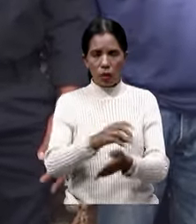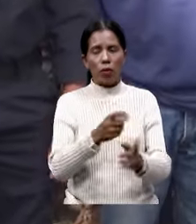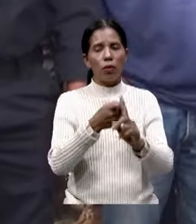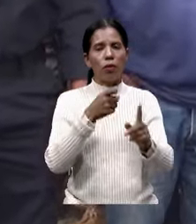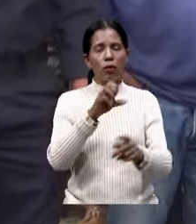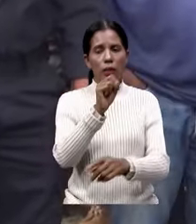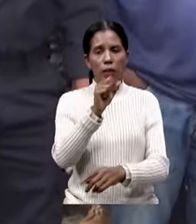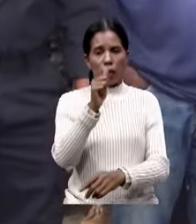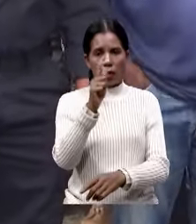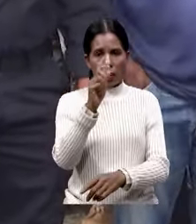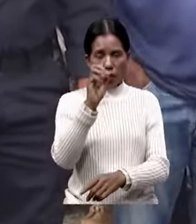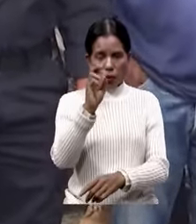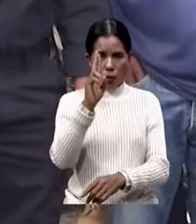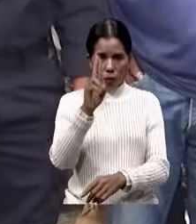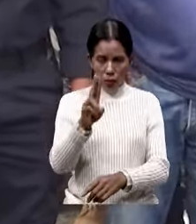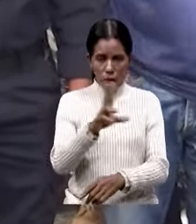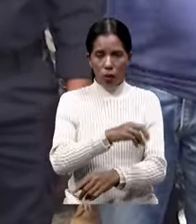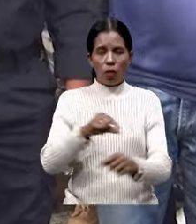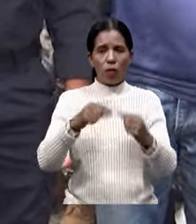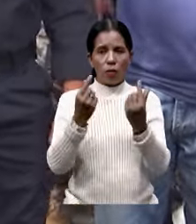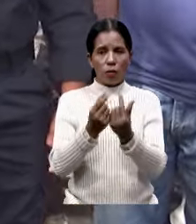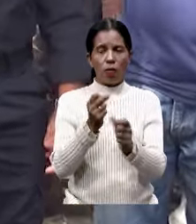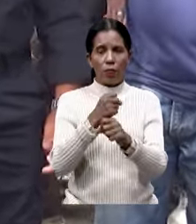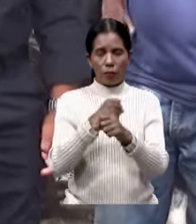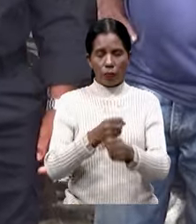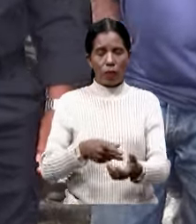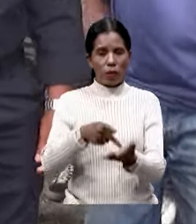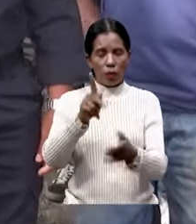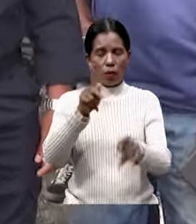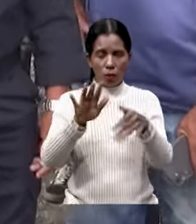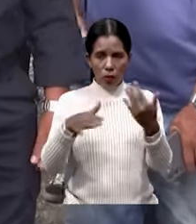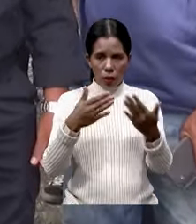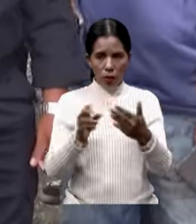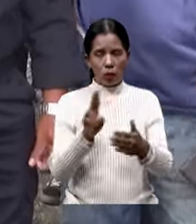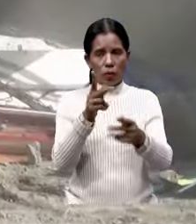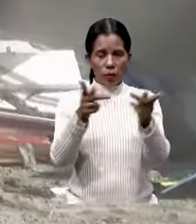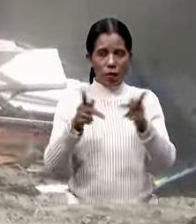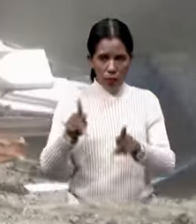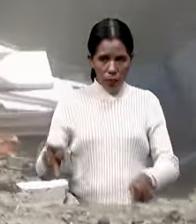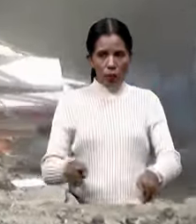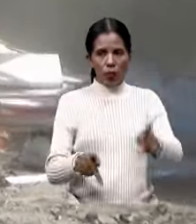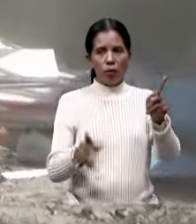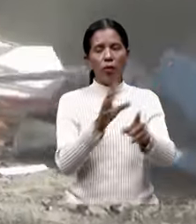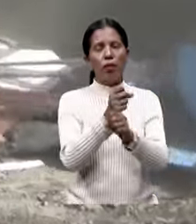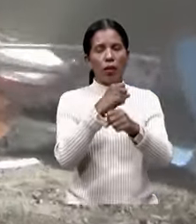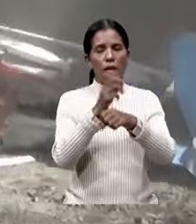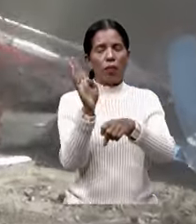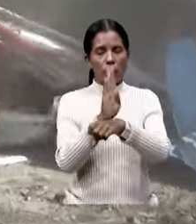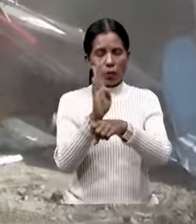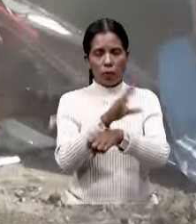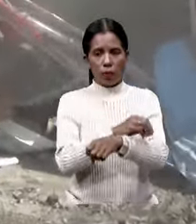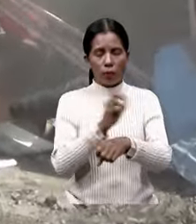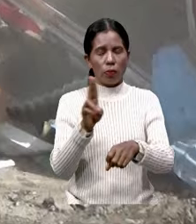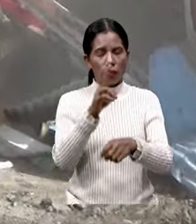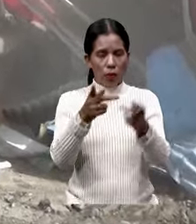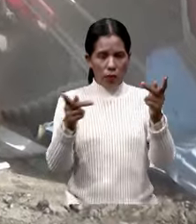asunto toponimia no organização urbana ho equipa halo despejo ba comunidade debe ocupa espaço público ho di halo negocio no mos ocupa ra